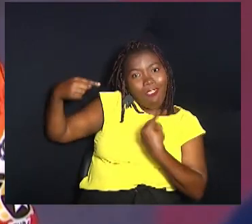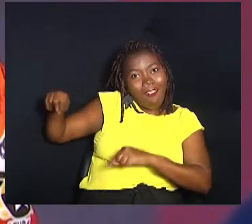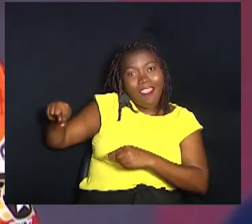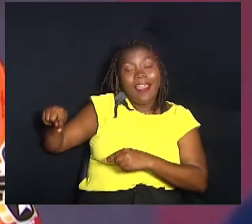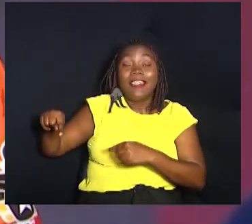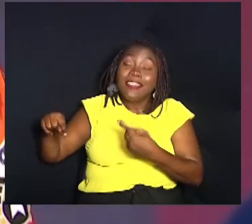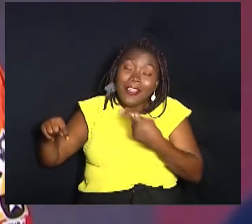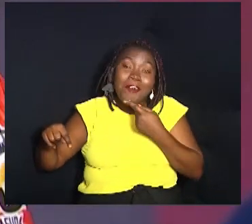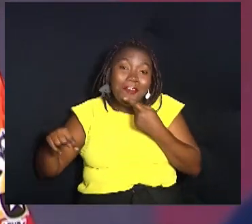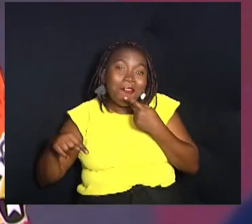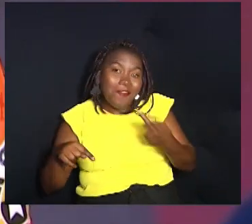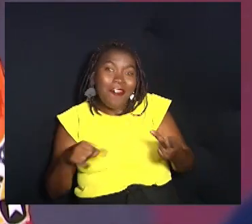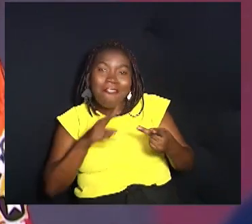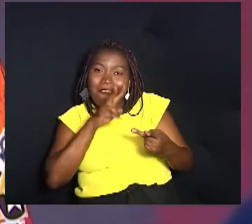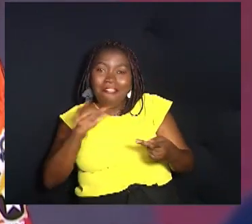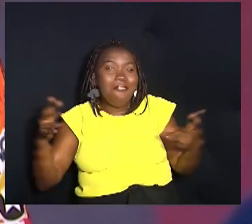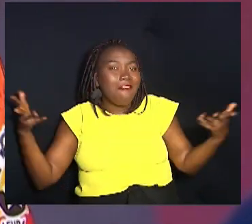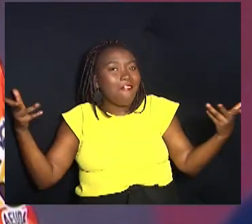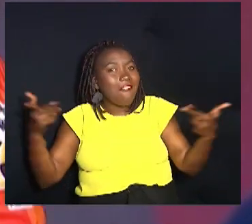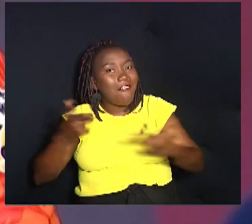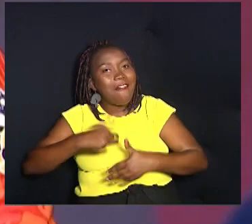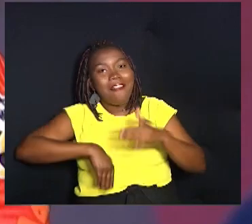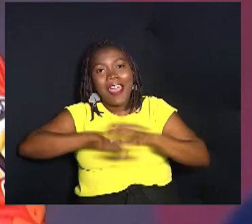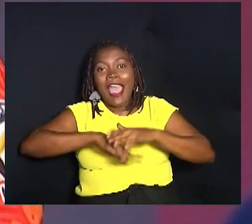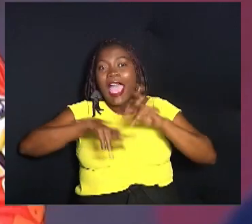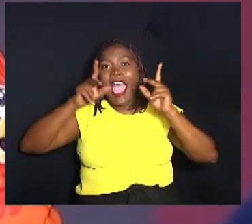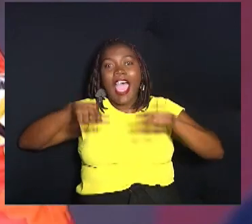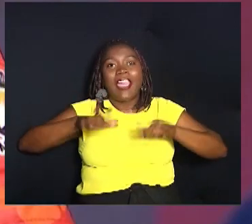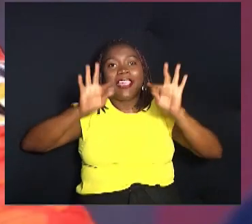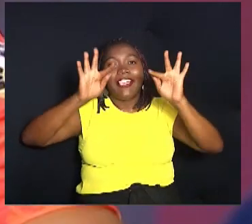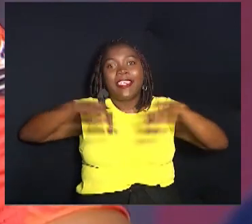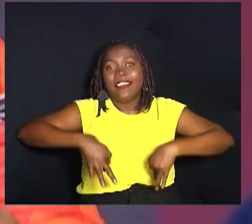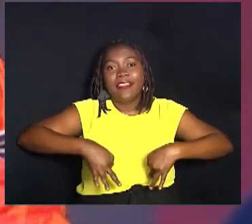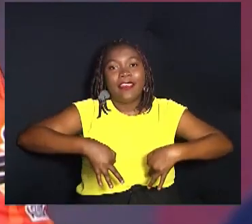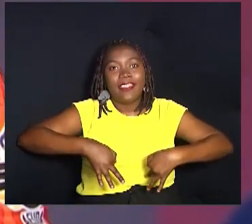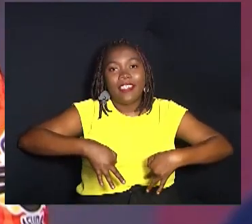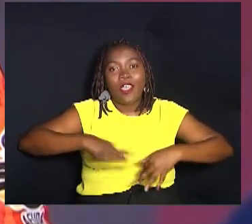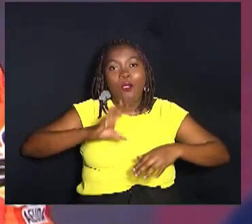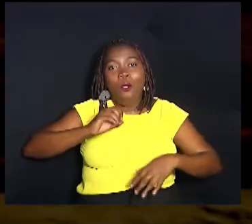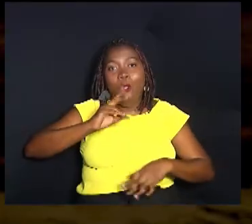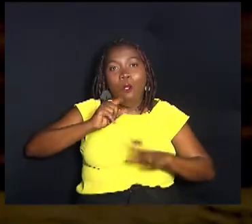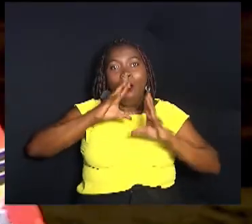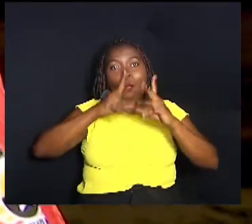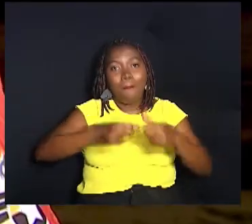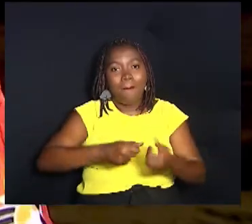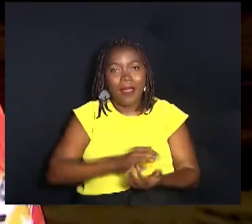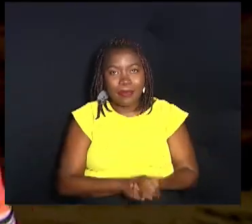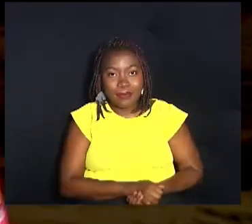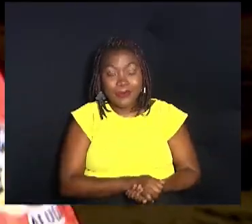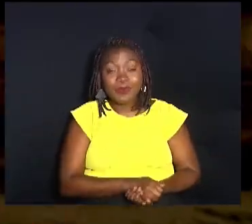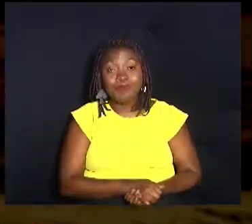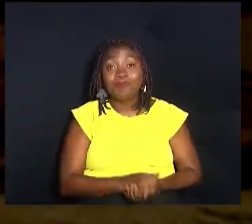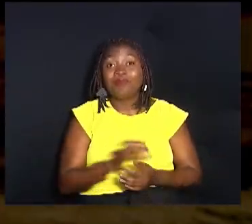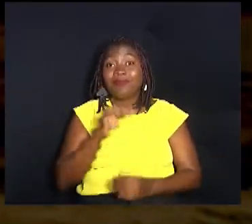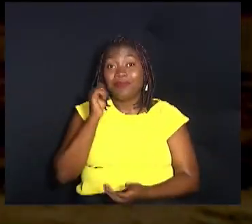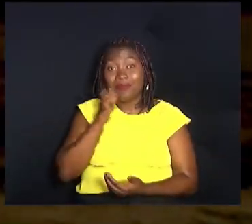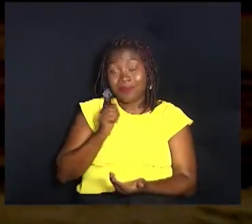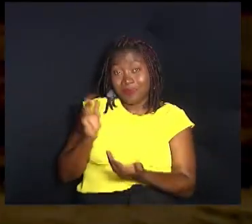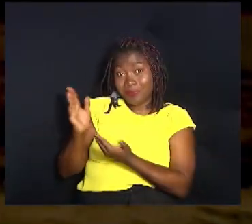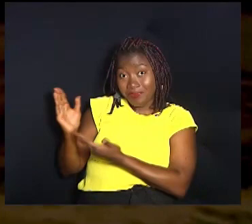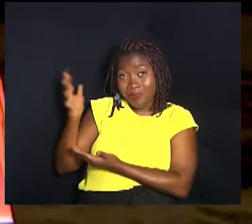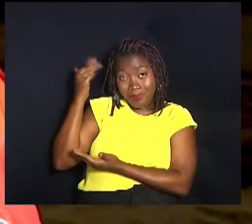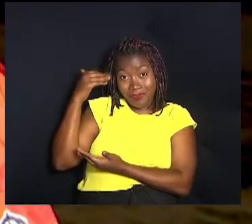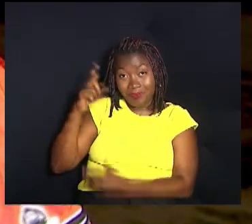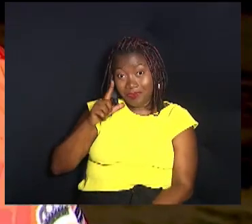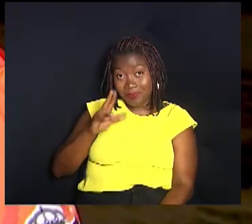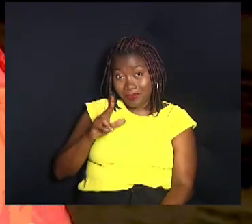para você, vai ser um espetáculo de jogo, como se fosse uma final de uma Copa do Mundo. Josiane, mais conhecida como